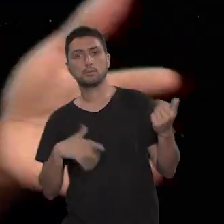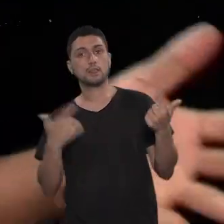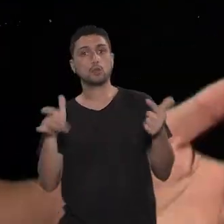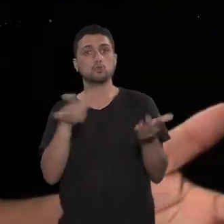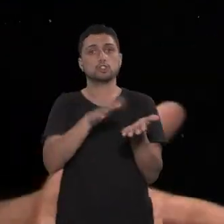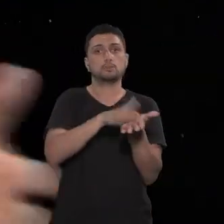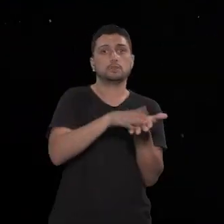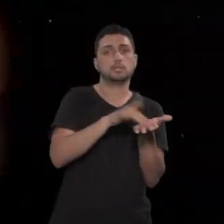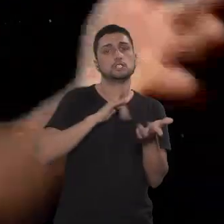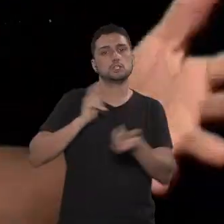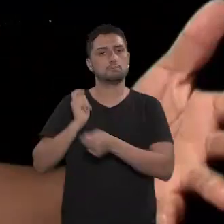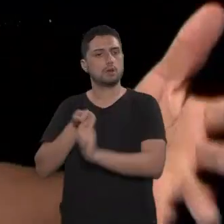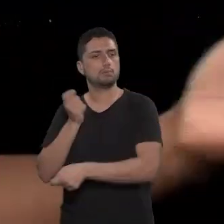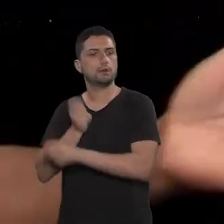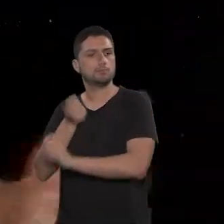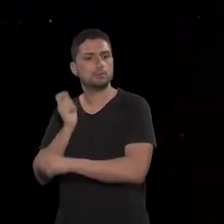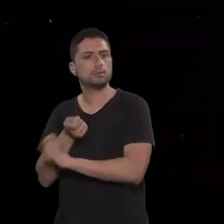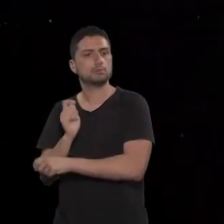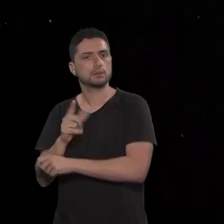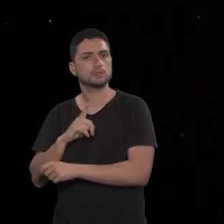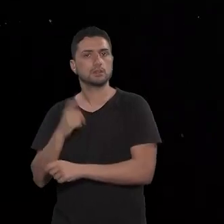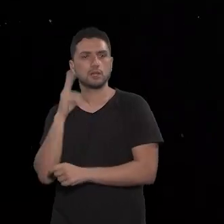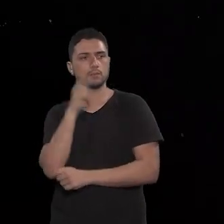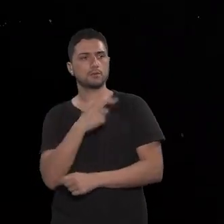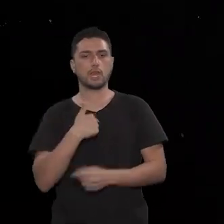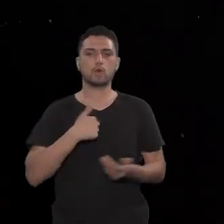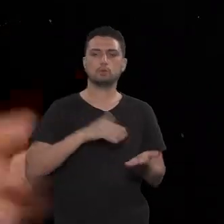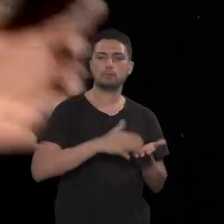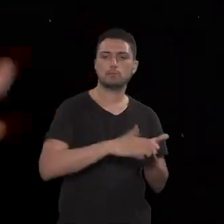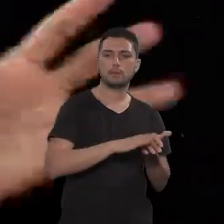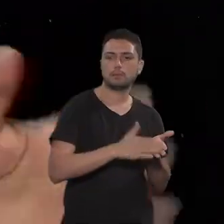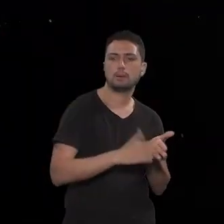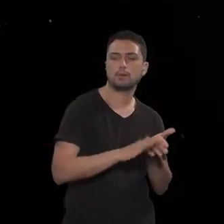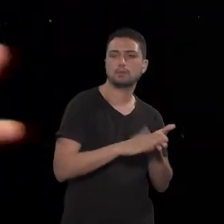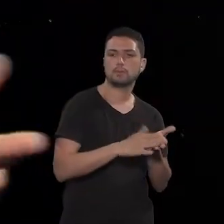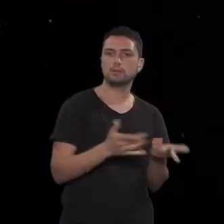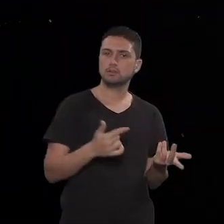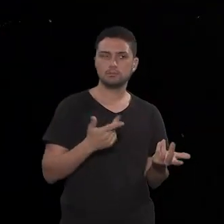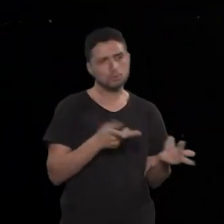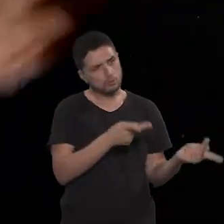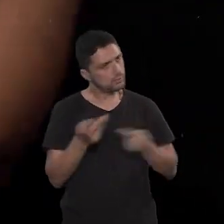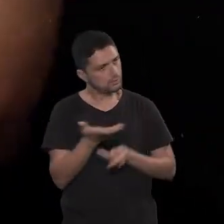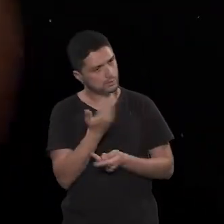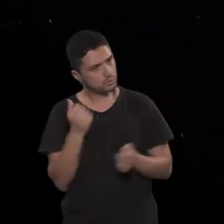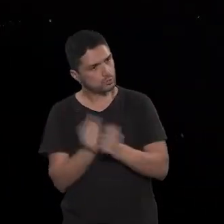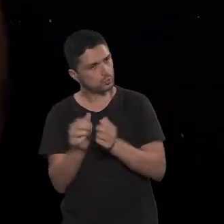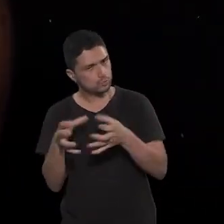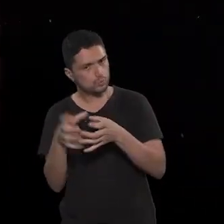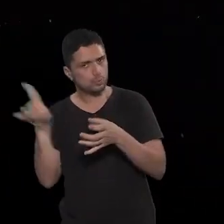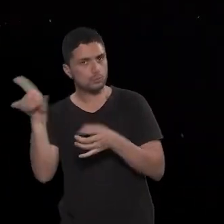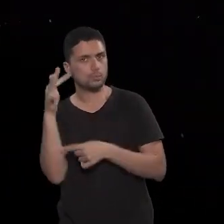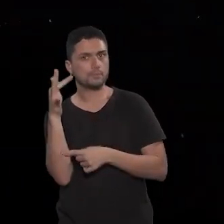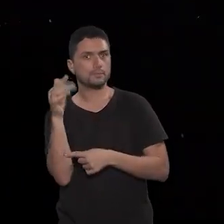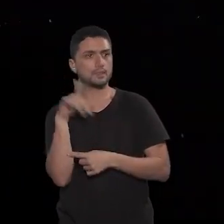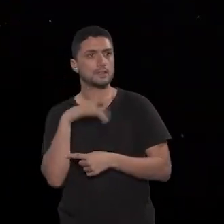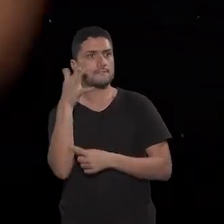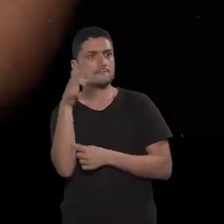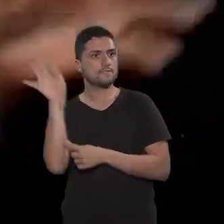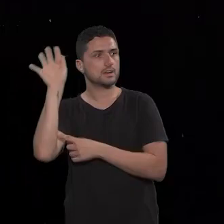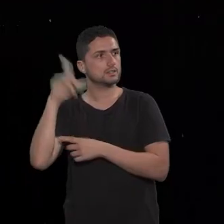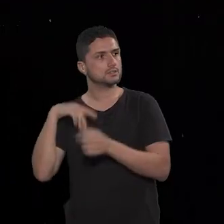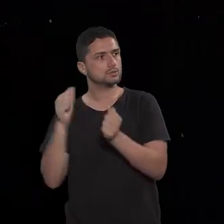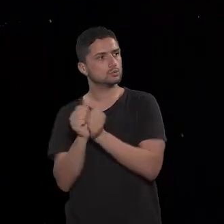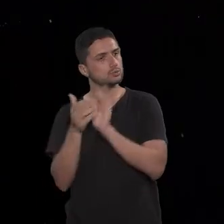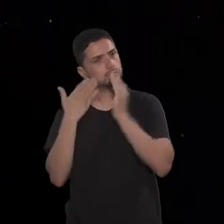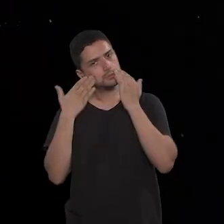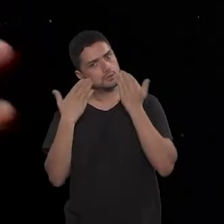conheci um grupo de choro que não tinha um pandeirista, tinha um baterista. Eles viram tocando pandeiro e falaram, você não quer fazer uma turnê com a gente? Vai tocar na